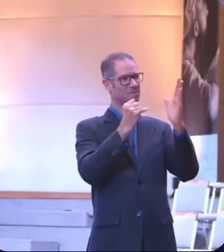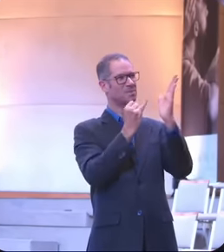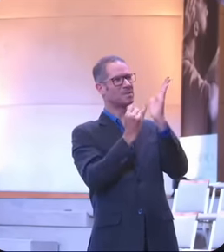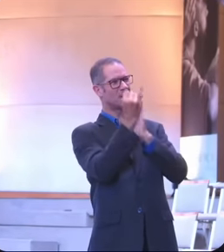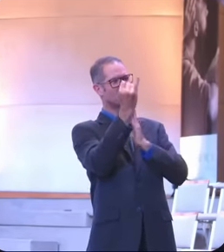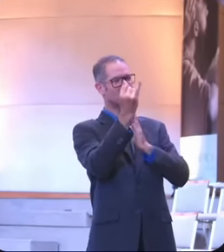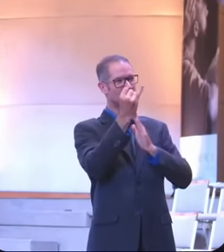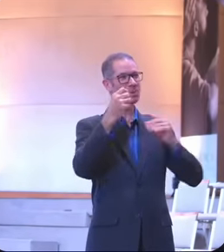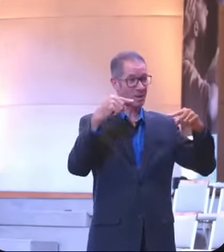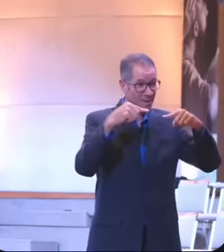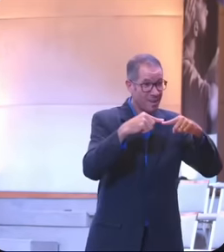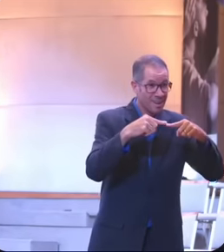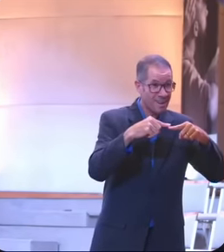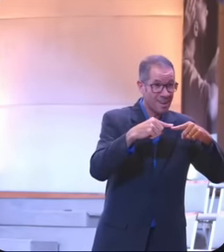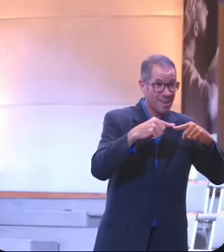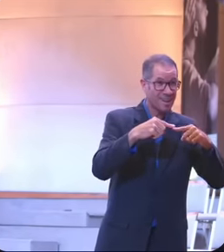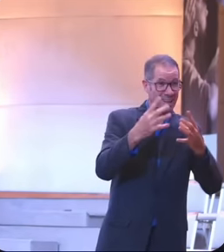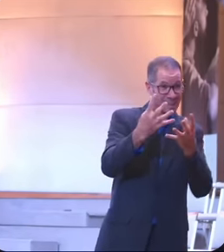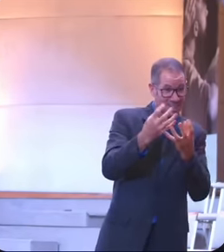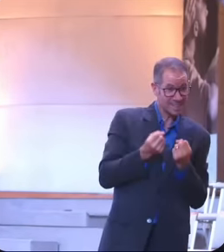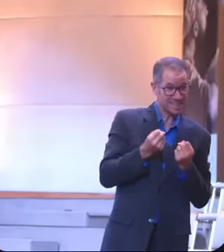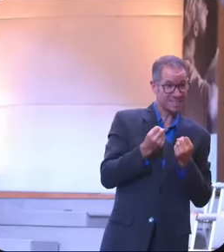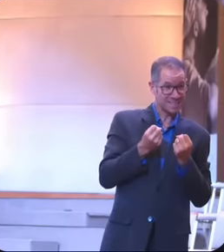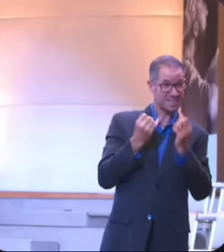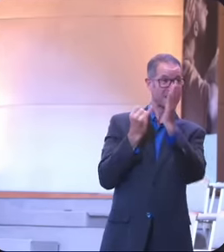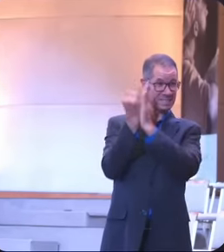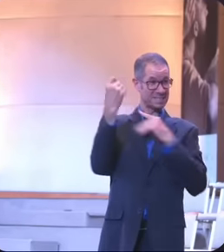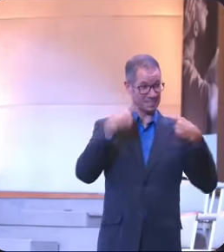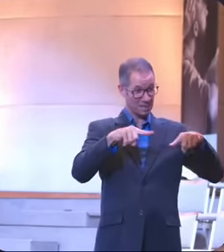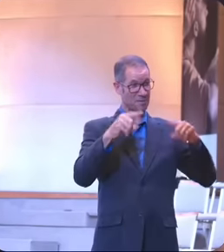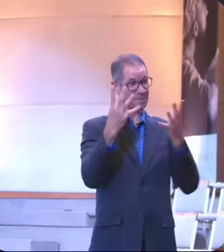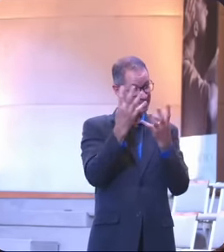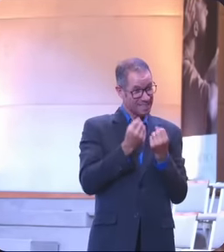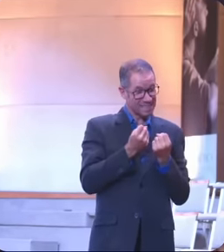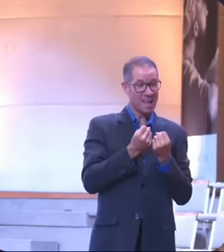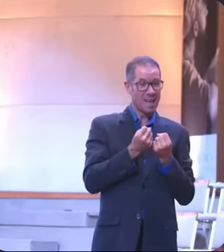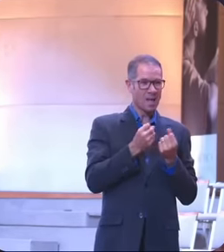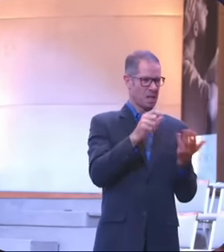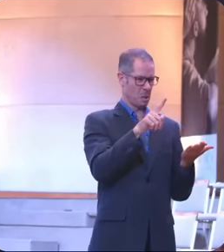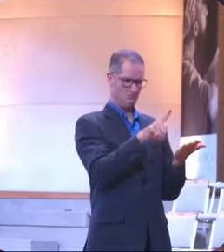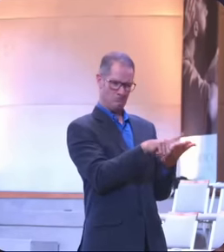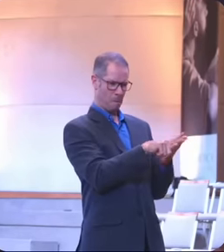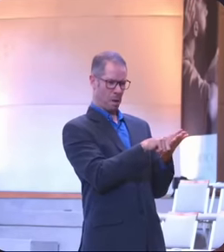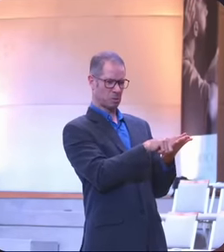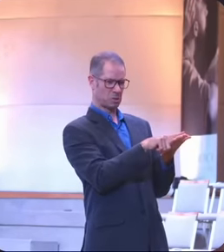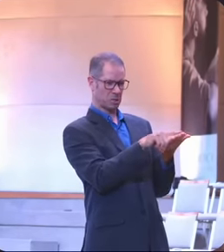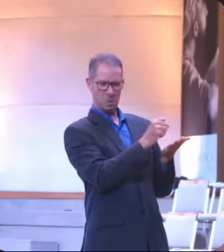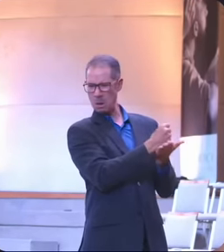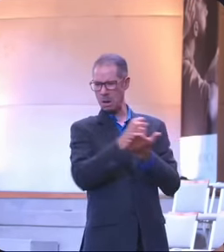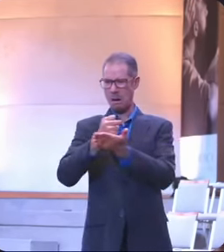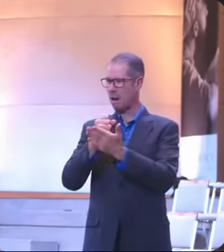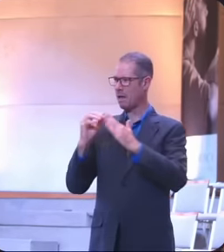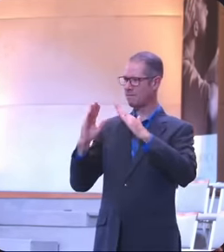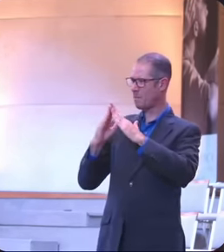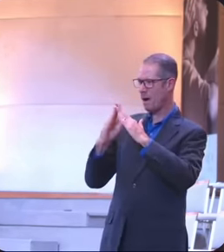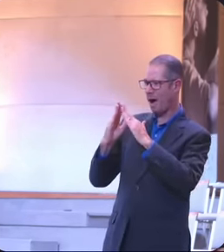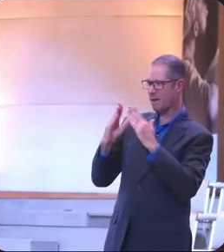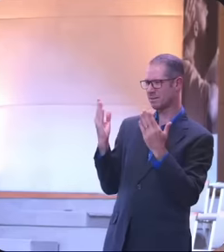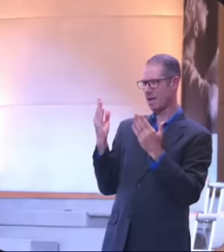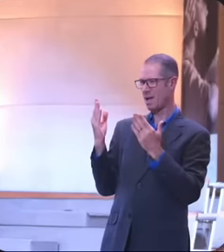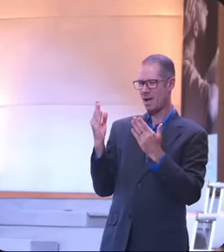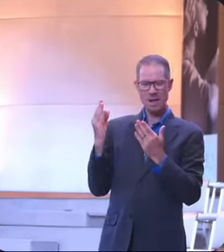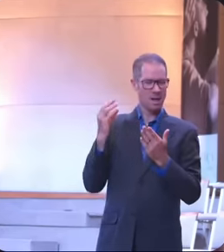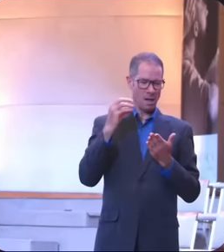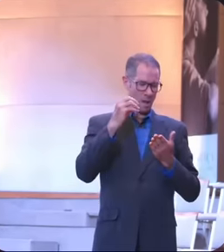Você topa? Topa esse desafio? Mas não é um papelzinho que você vai levar para casa. Você vai colocar o